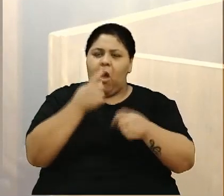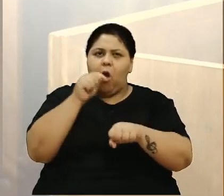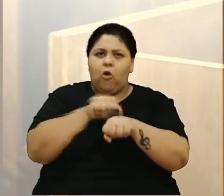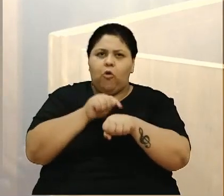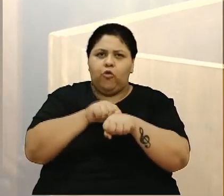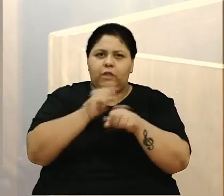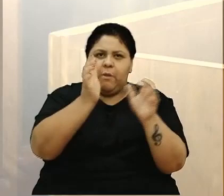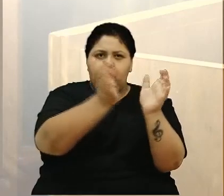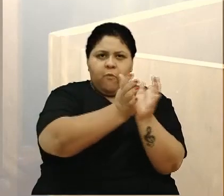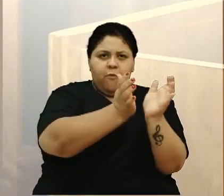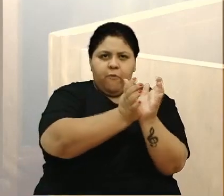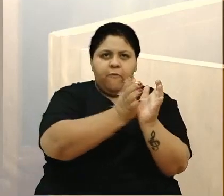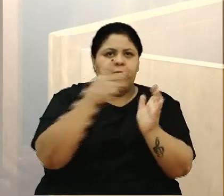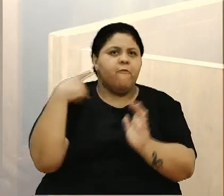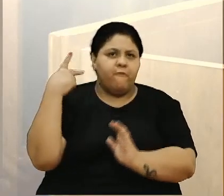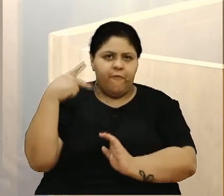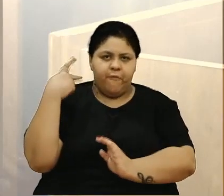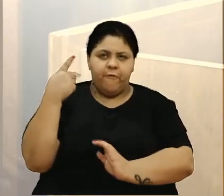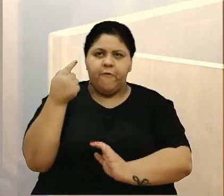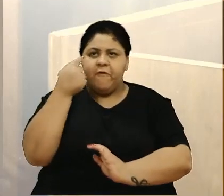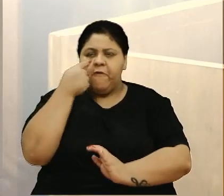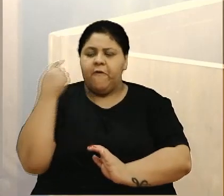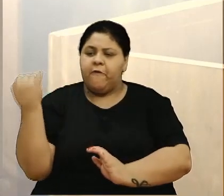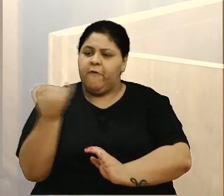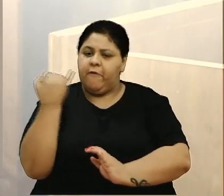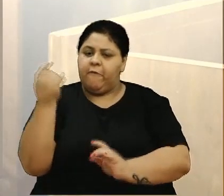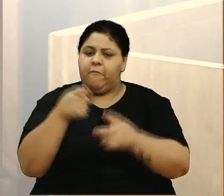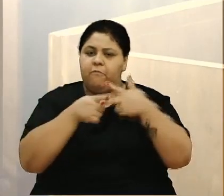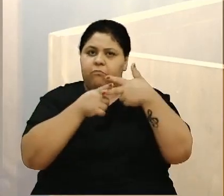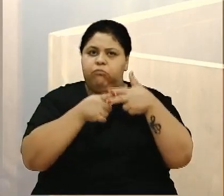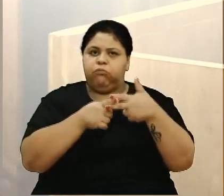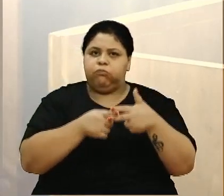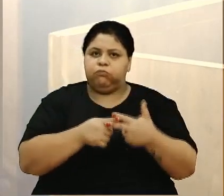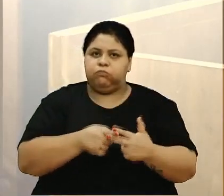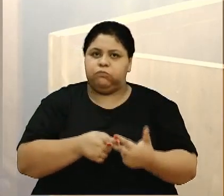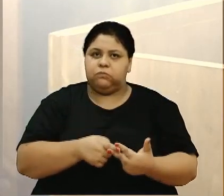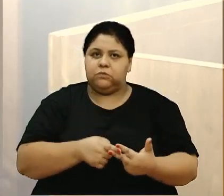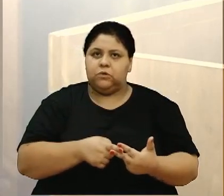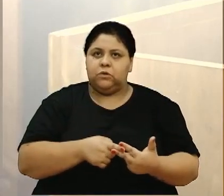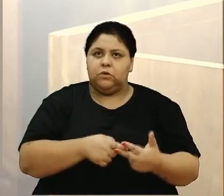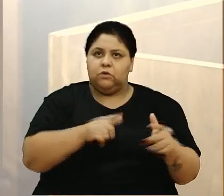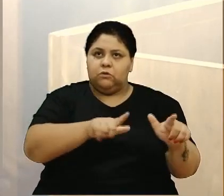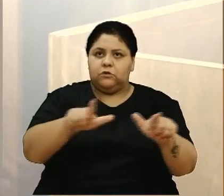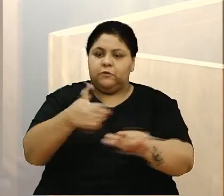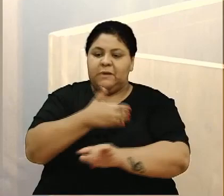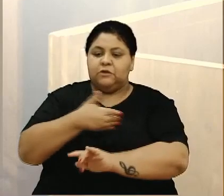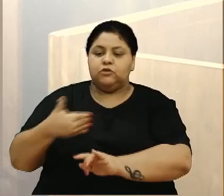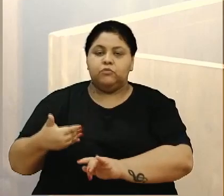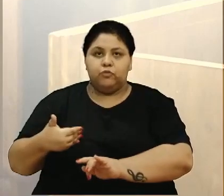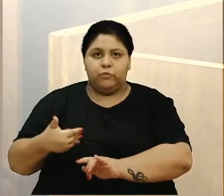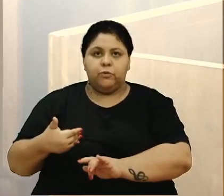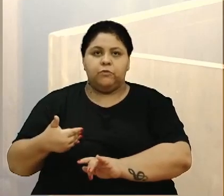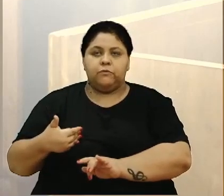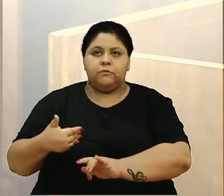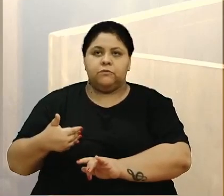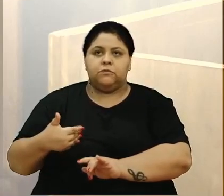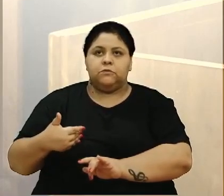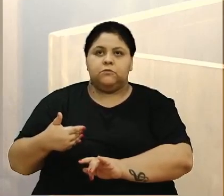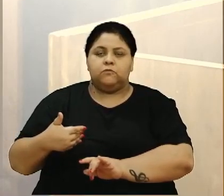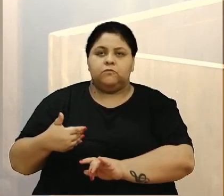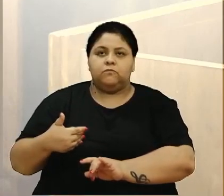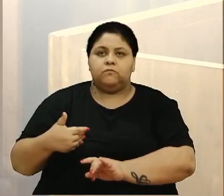colegas vereadores, e vejo a importância da manutenção dos espaços públicos, né?